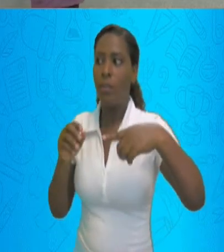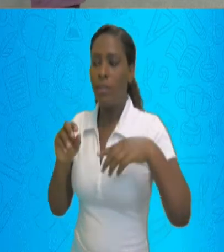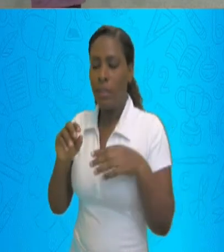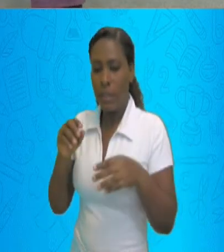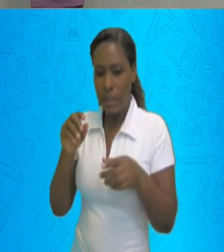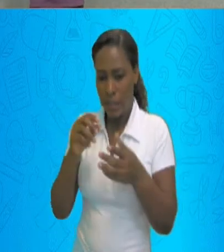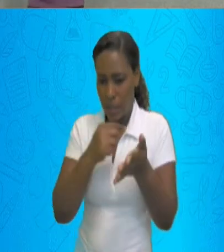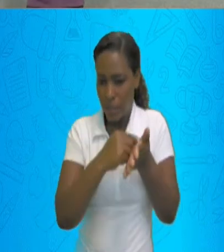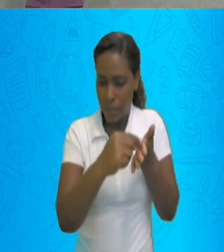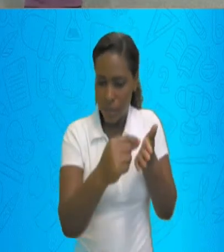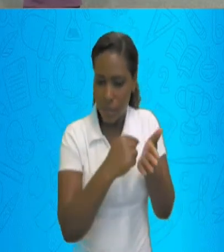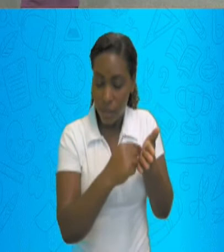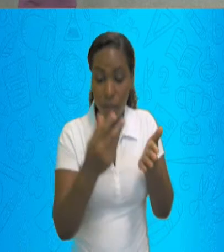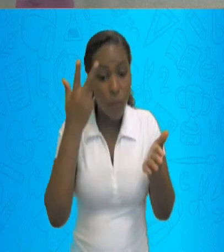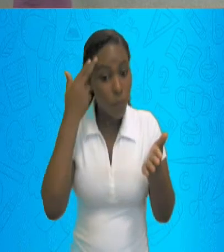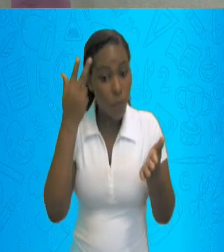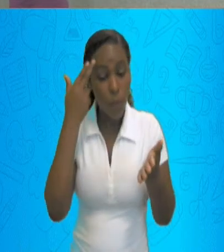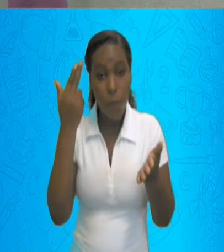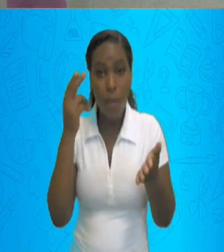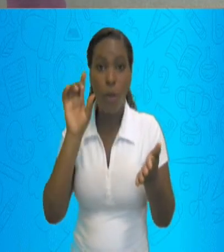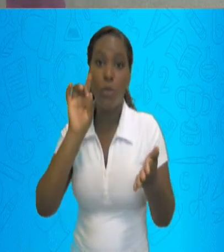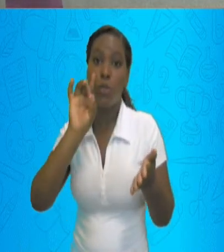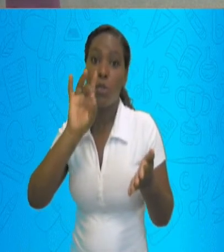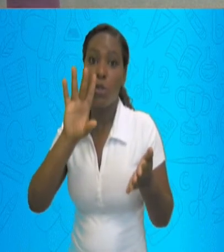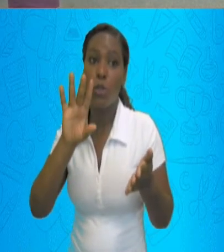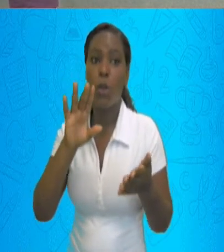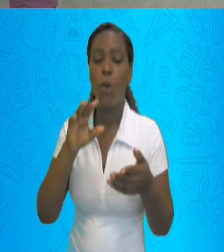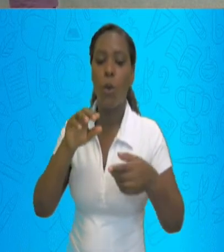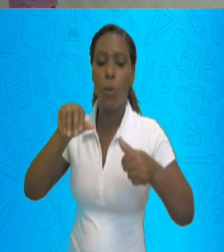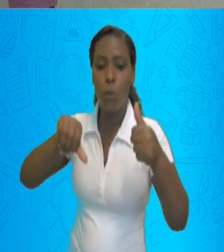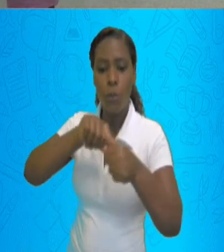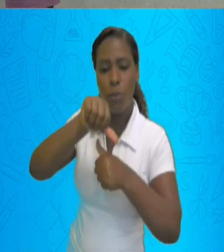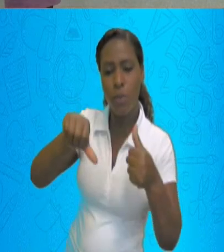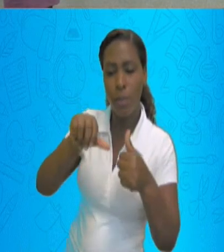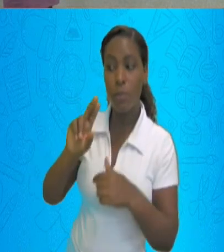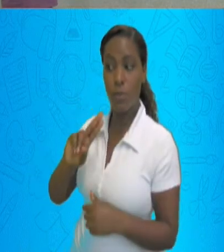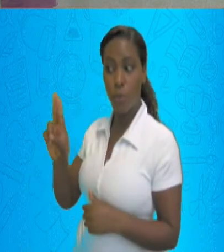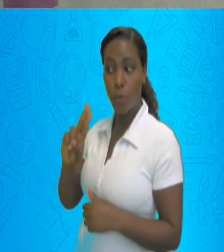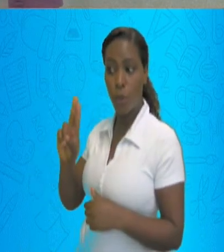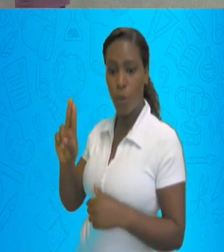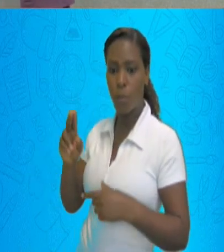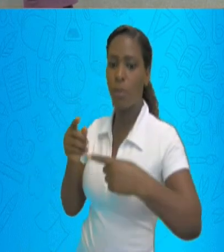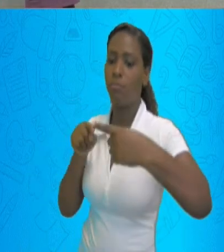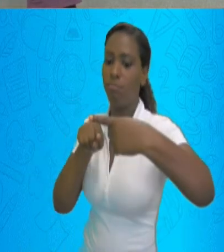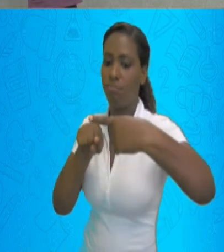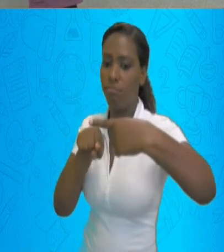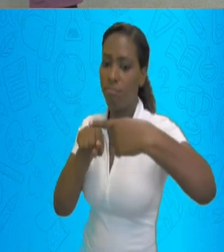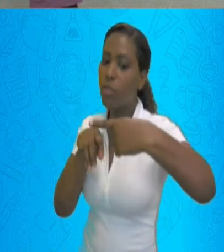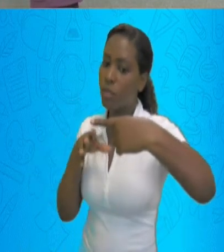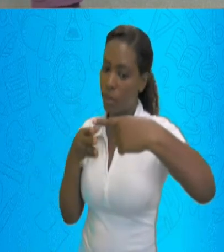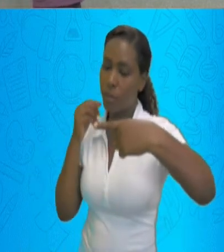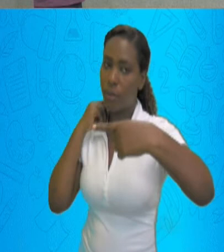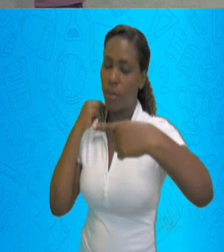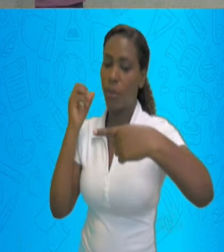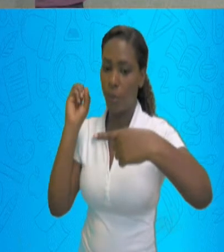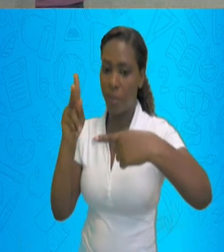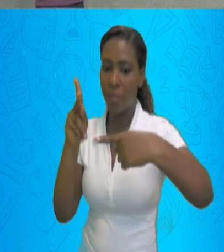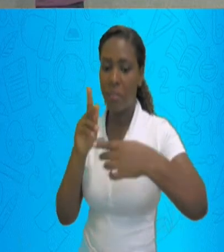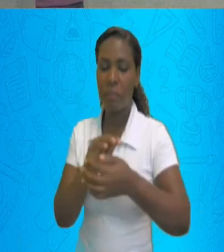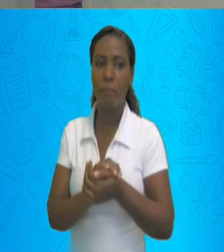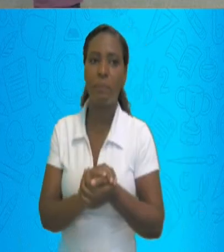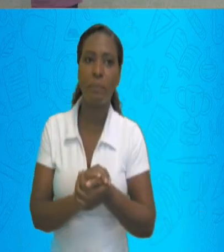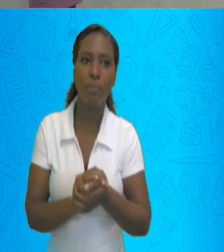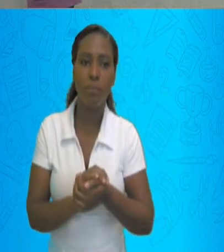Só mudamos a nomenclatura e a escrita do denominador. Agora, quando o denominador da fração é